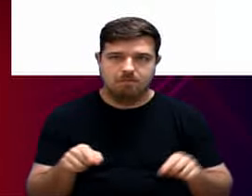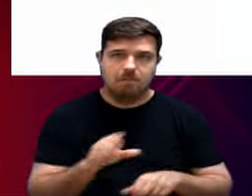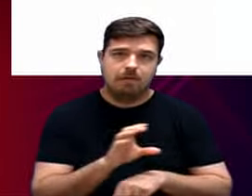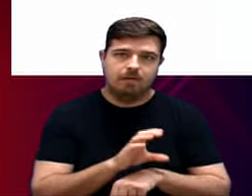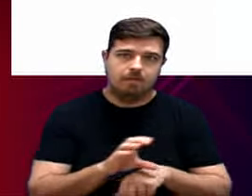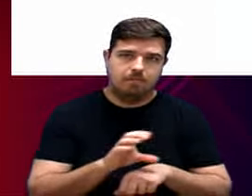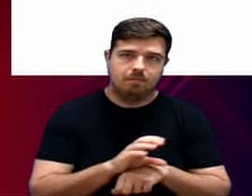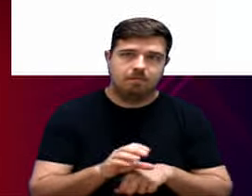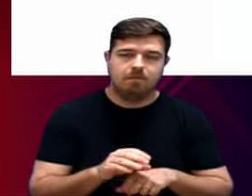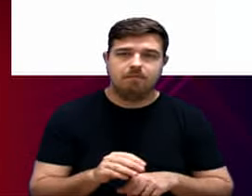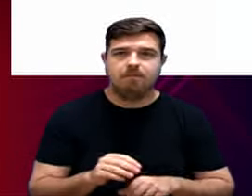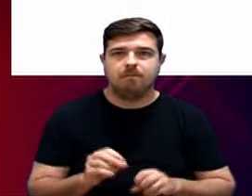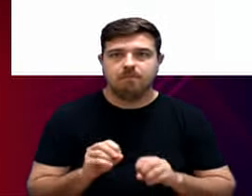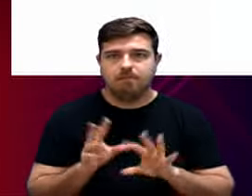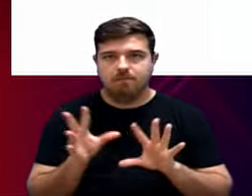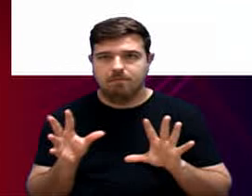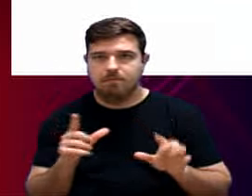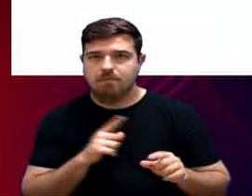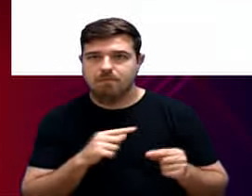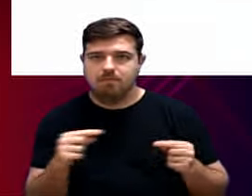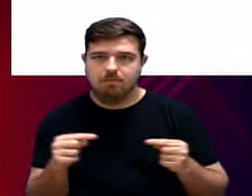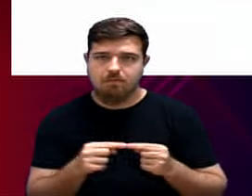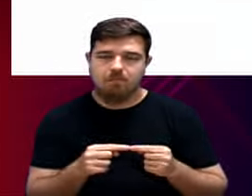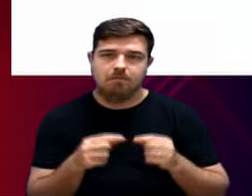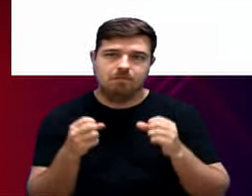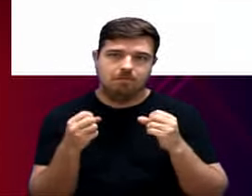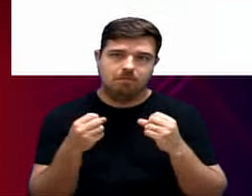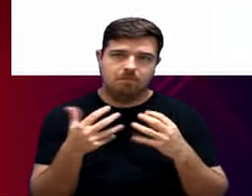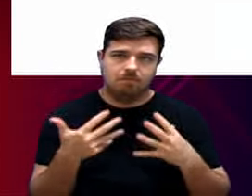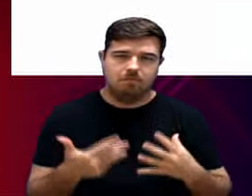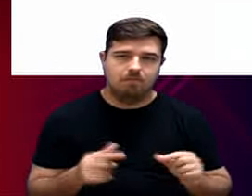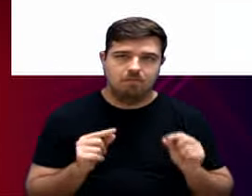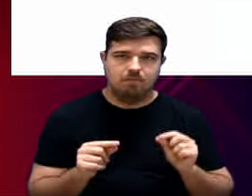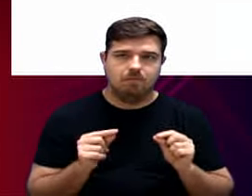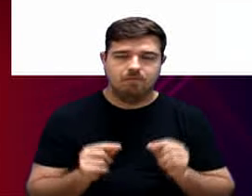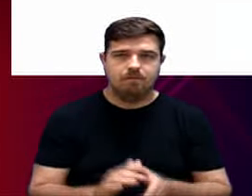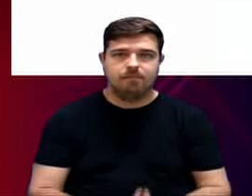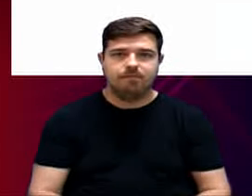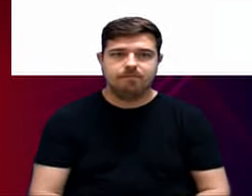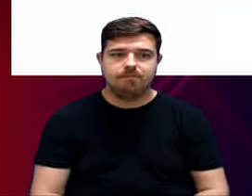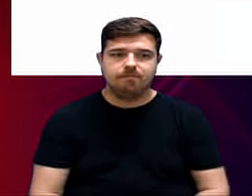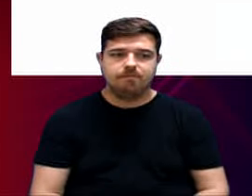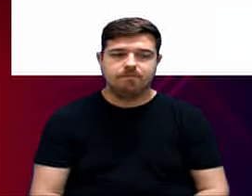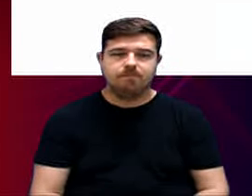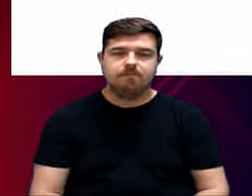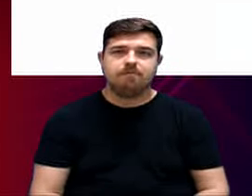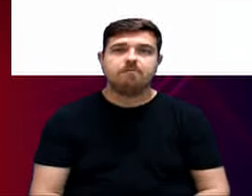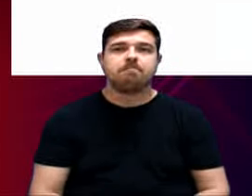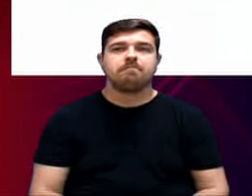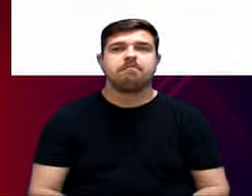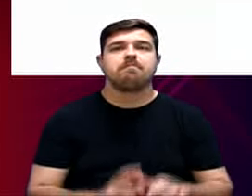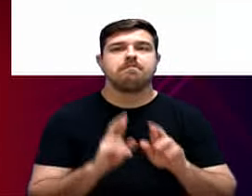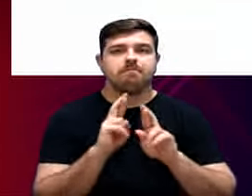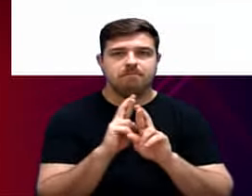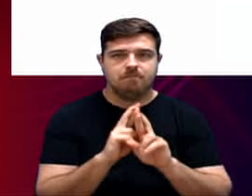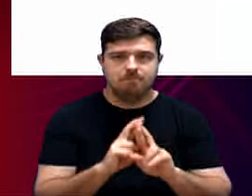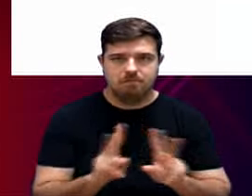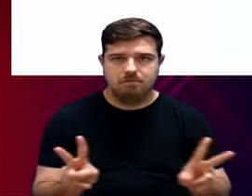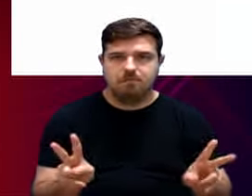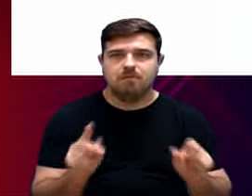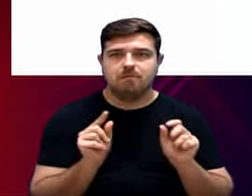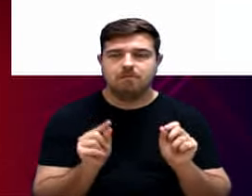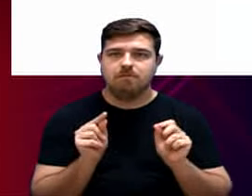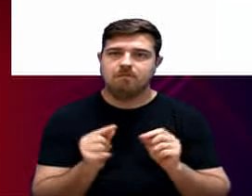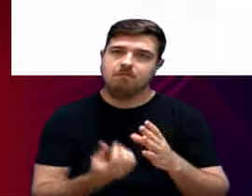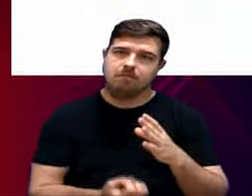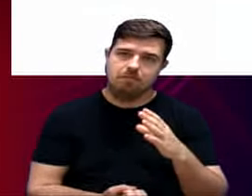num tom mais claro e ela traz como como eh grande diferencial a